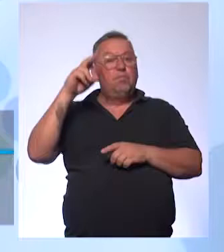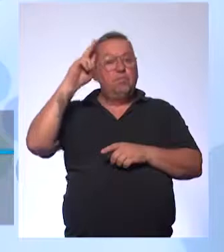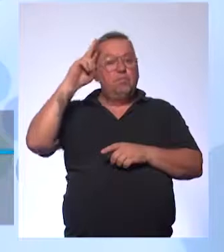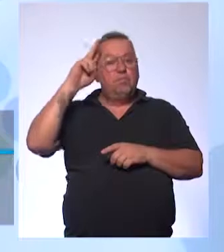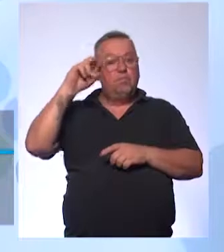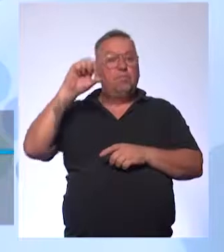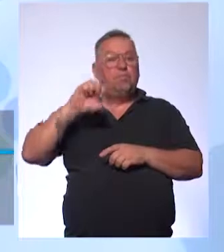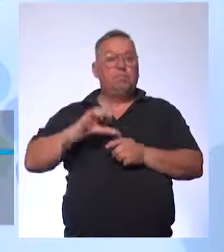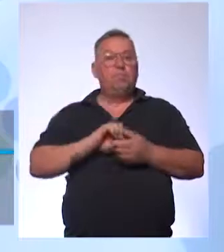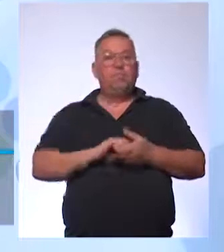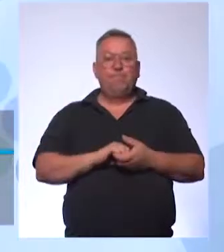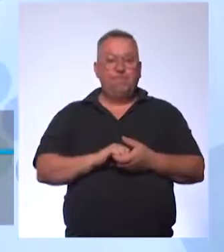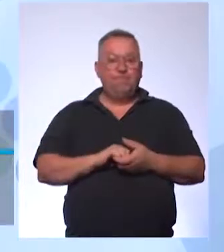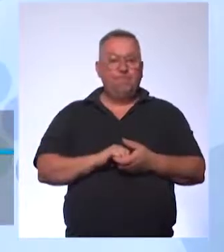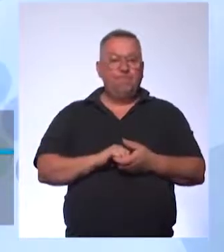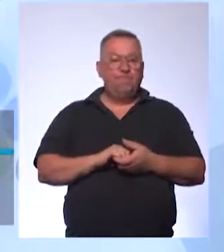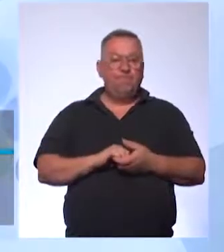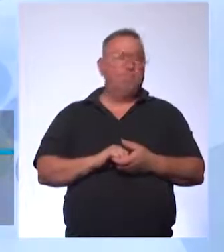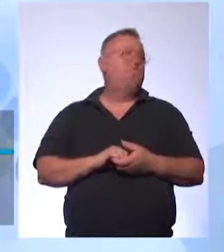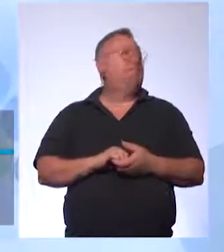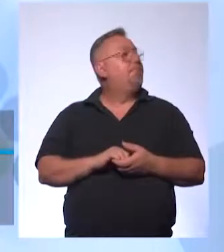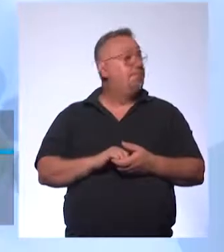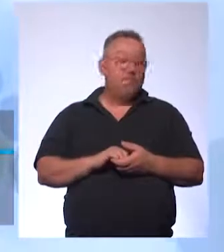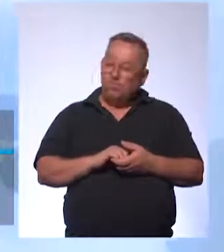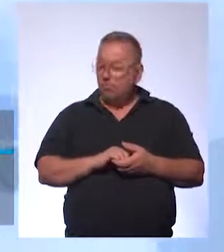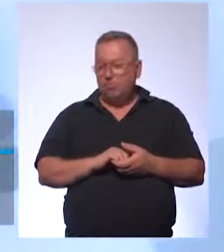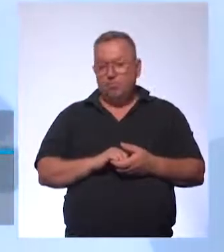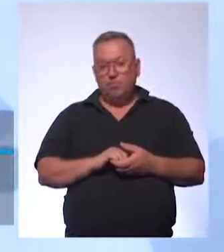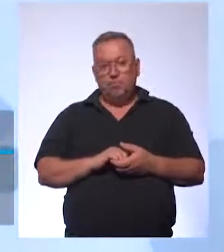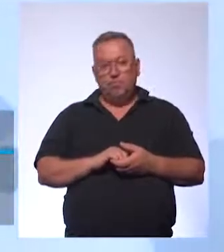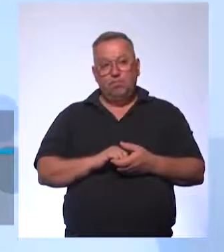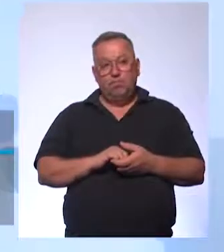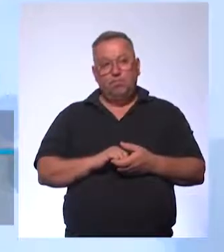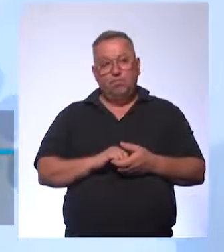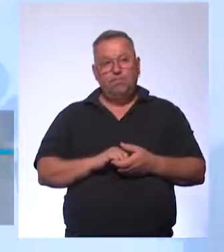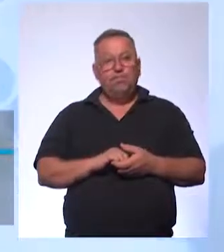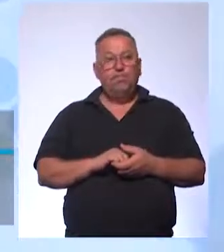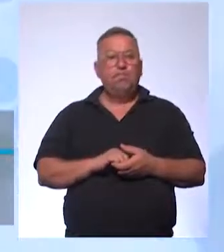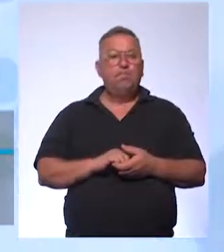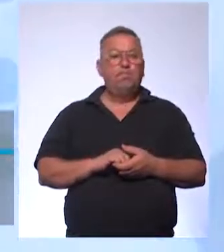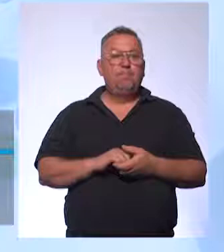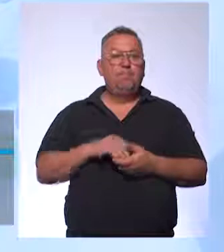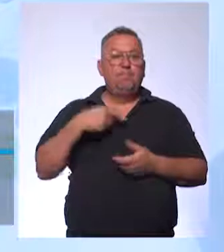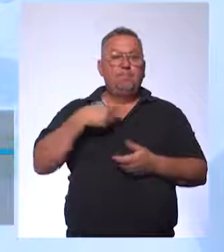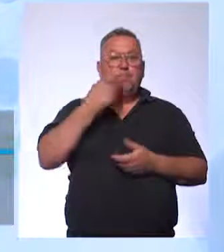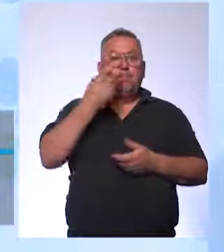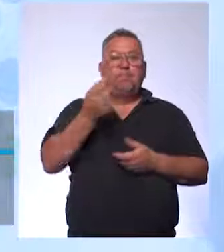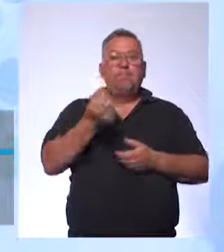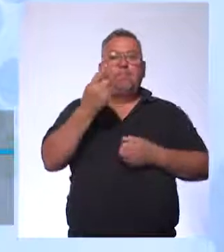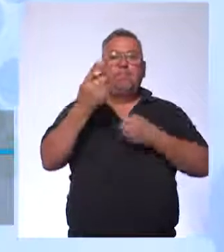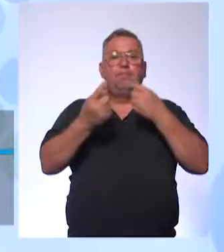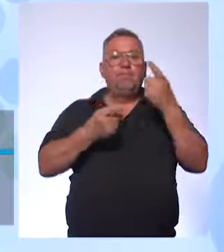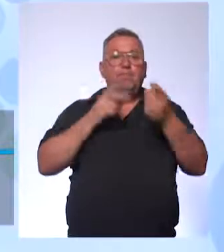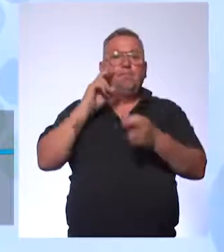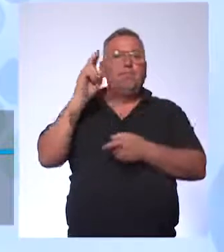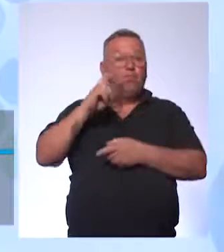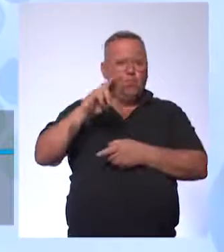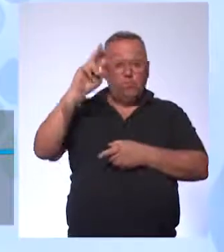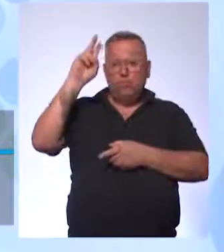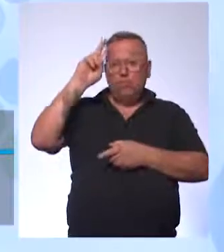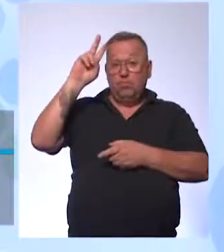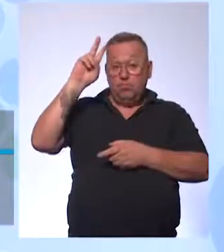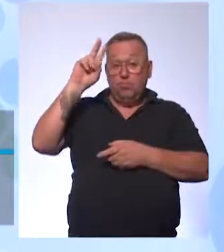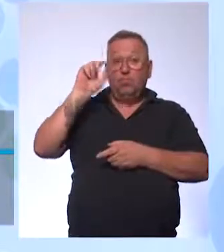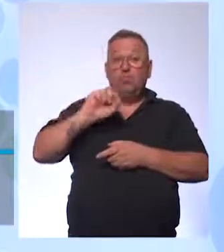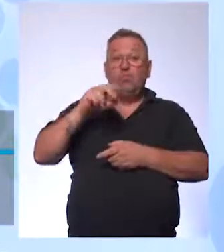desvantagem. Tá bom? Muito bem, meus queridos. Então eu falei aí algumas e eu quero ver se você lembra de pelo